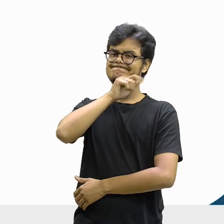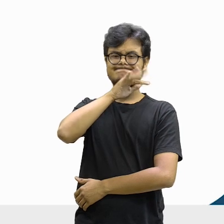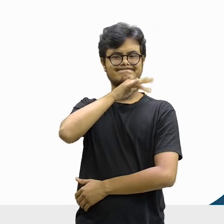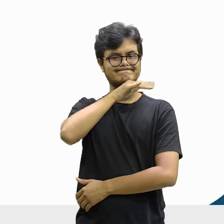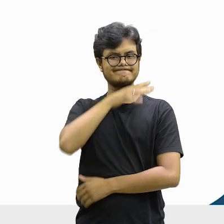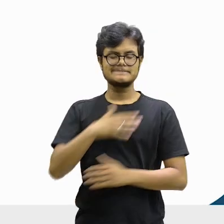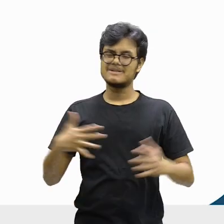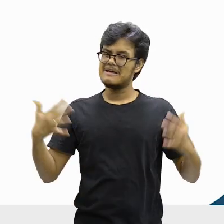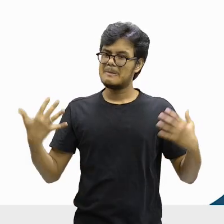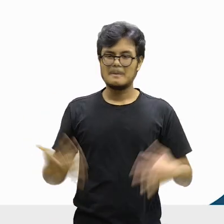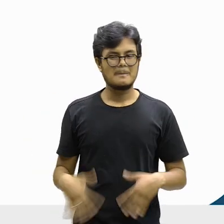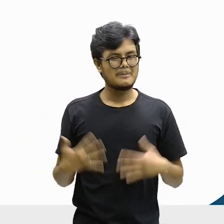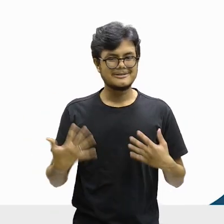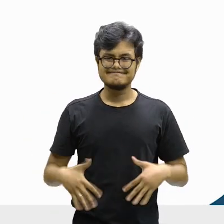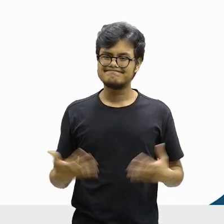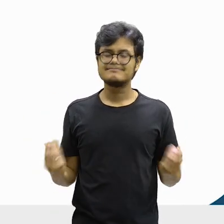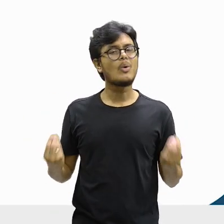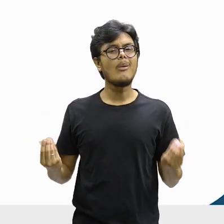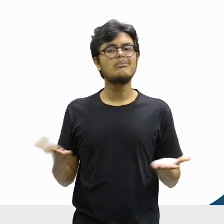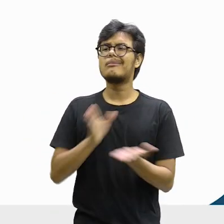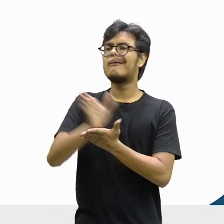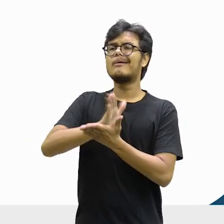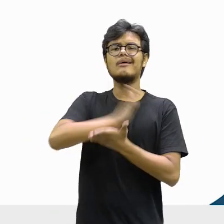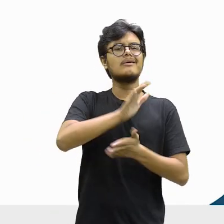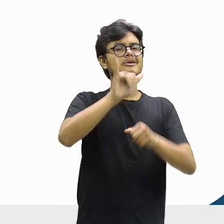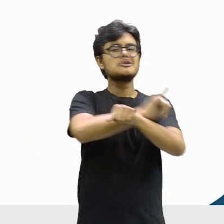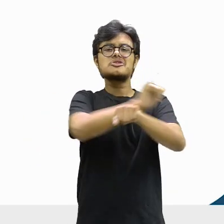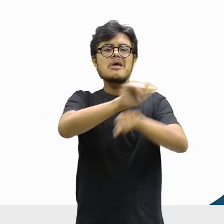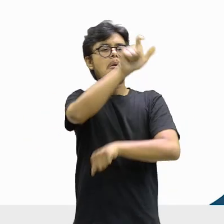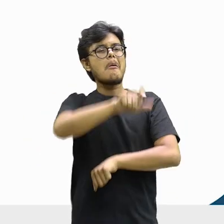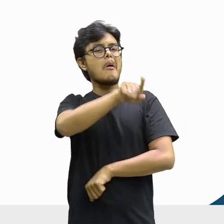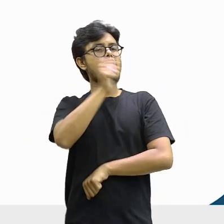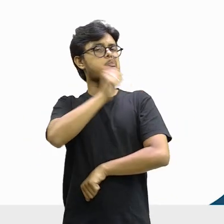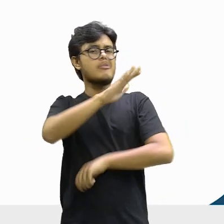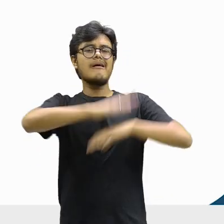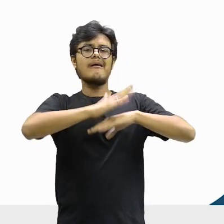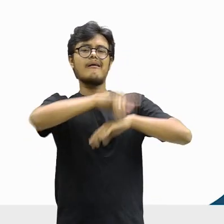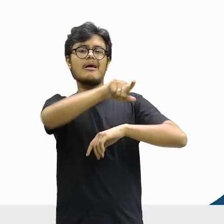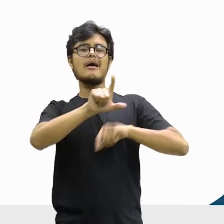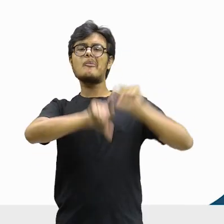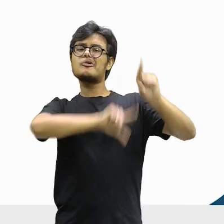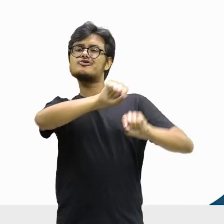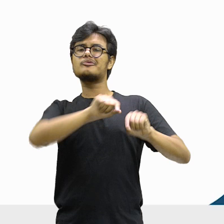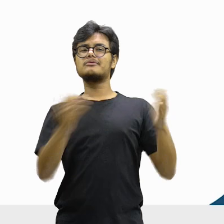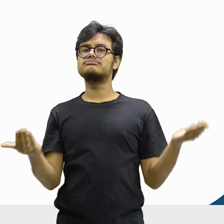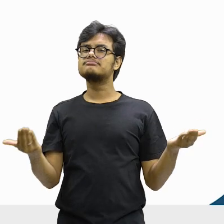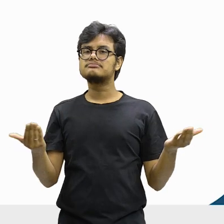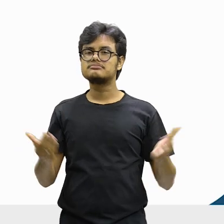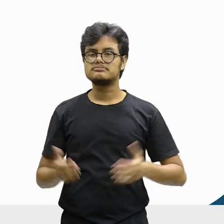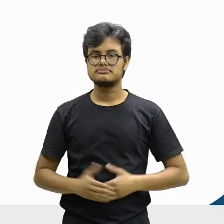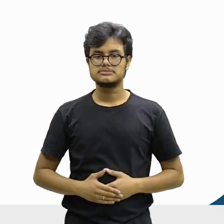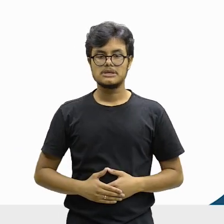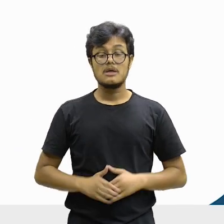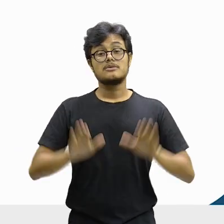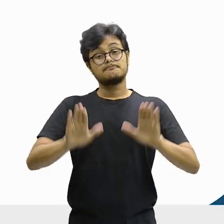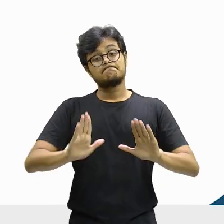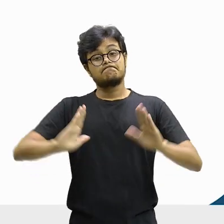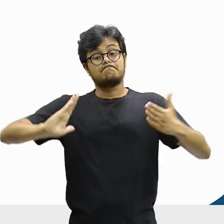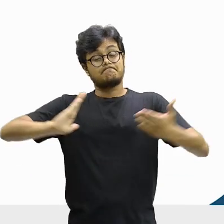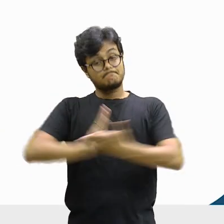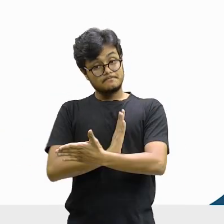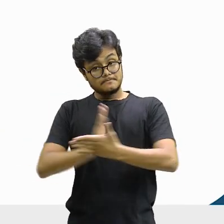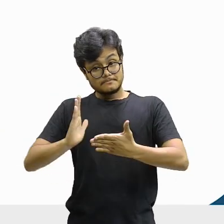na diversidade de opções de escolha de uma mulher. Beleza? Os métodos reversíveis de